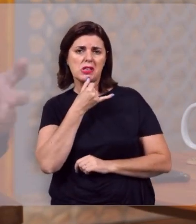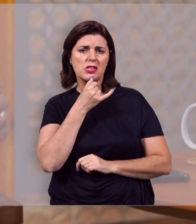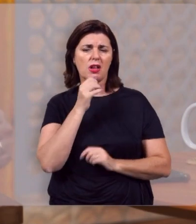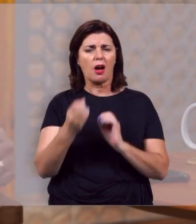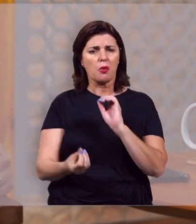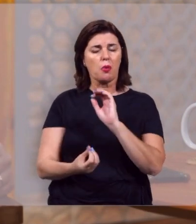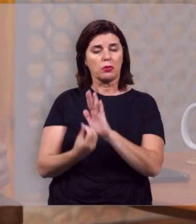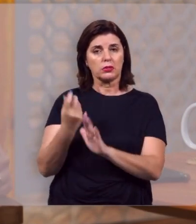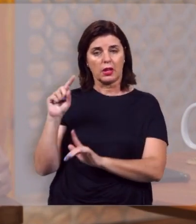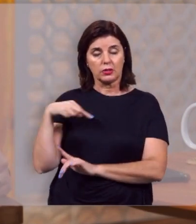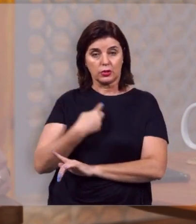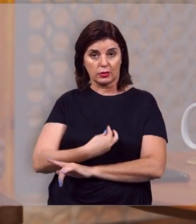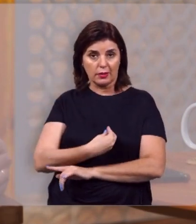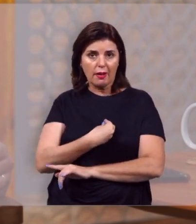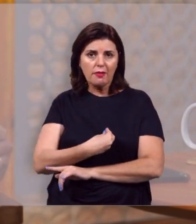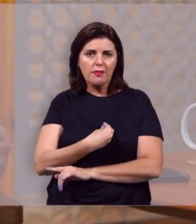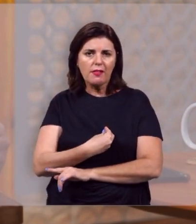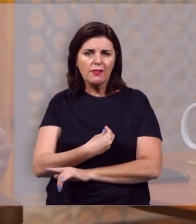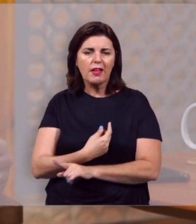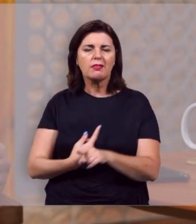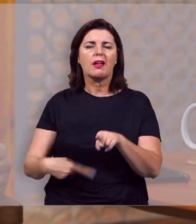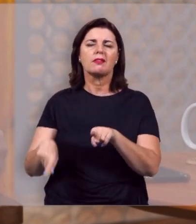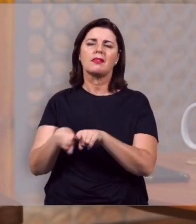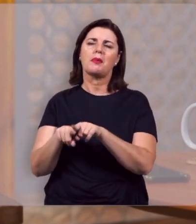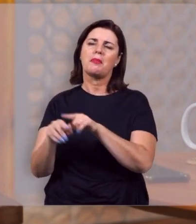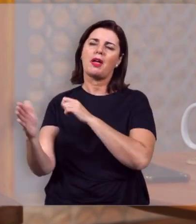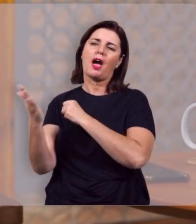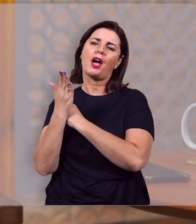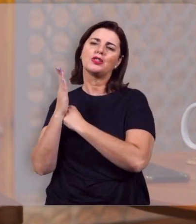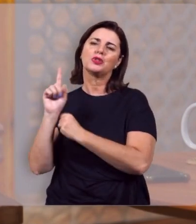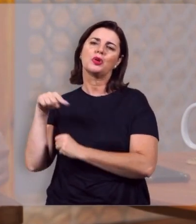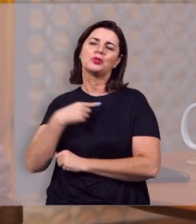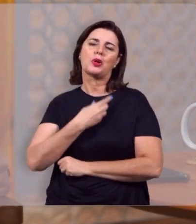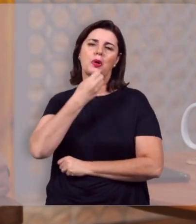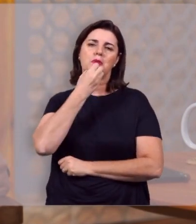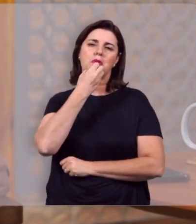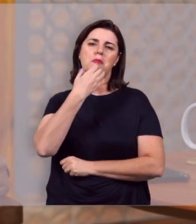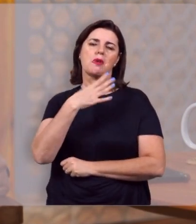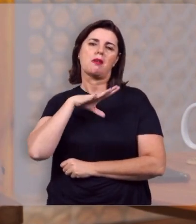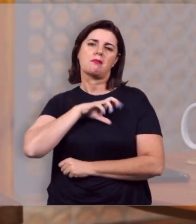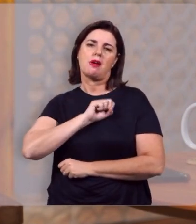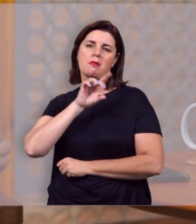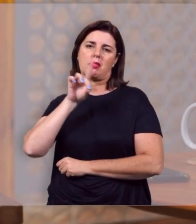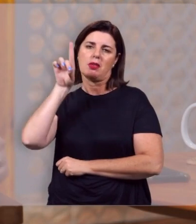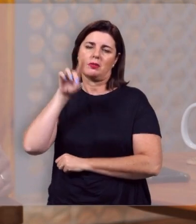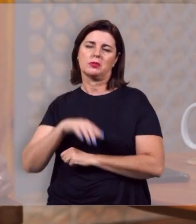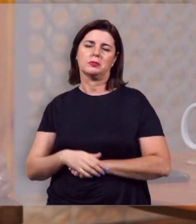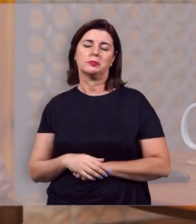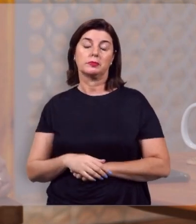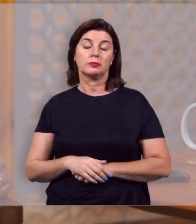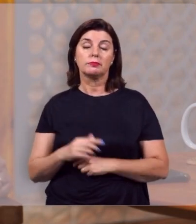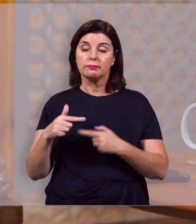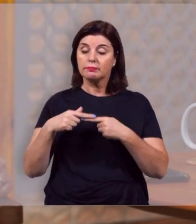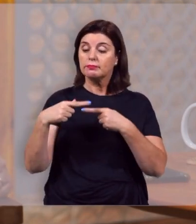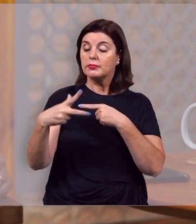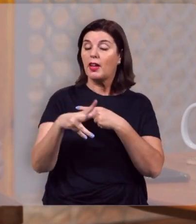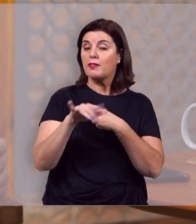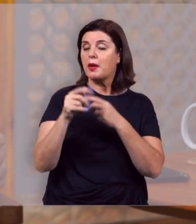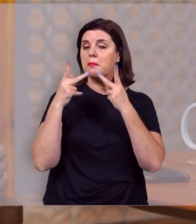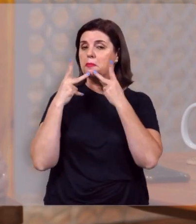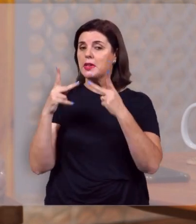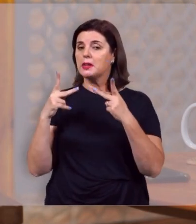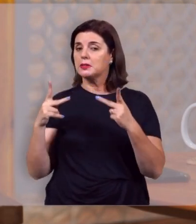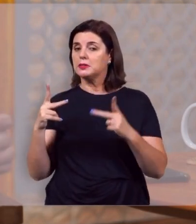que se colocam diante de nós, elas cooperam para o bem daqueles que amam a Deus. Daqui a pouquinho a gente vai ter